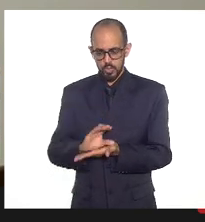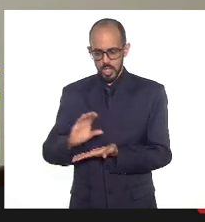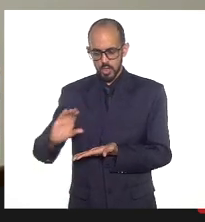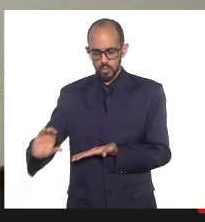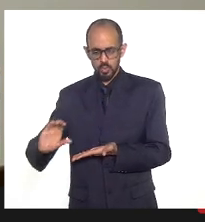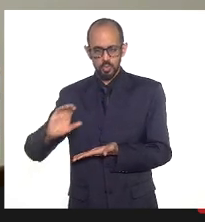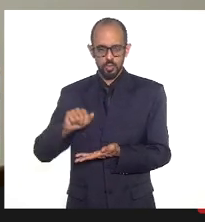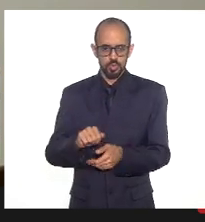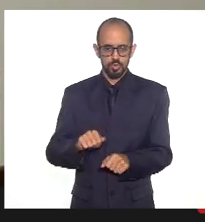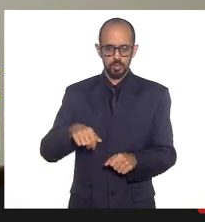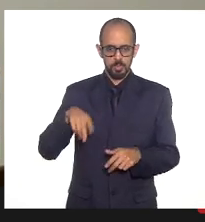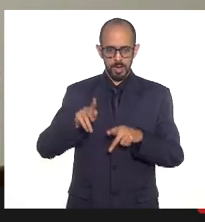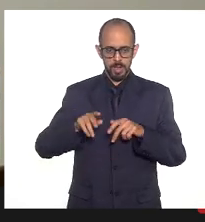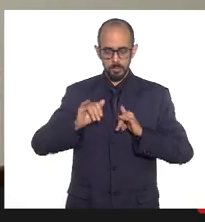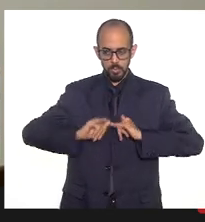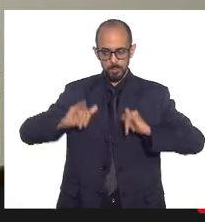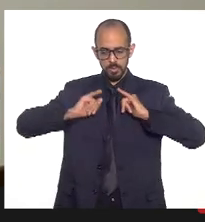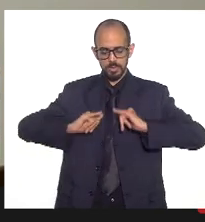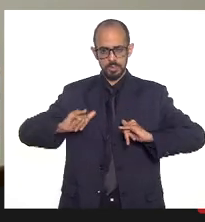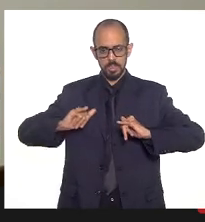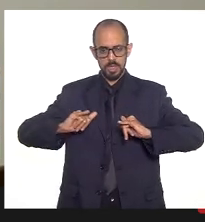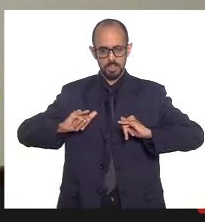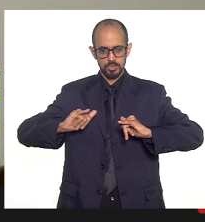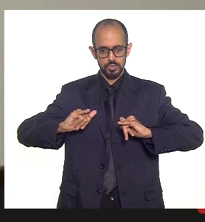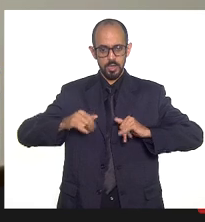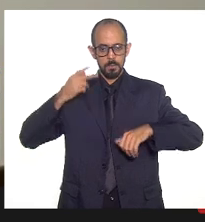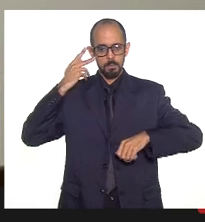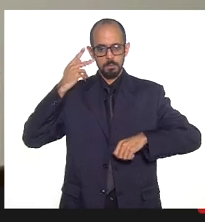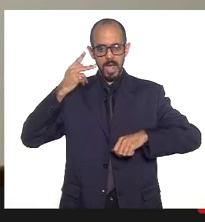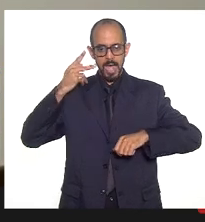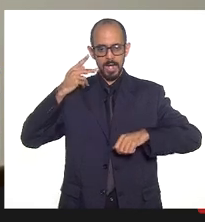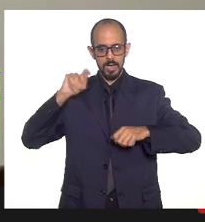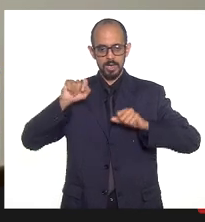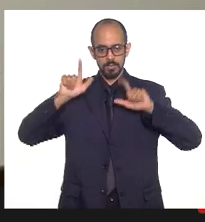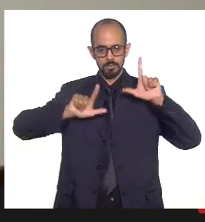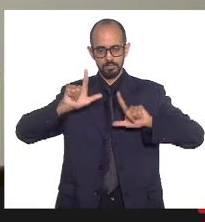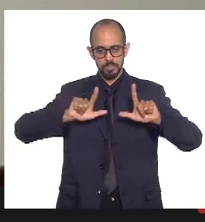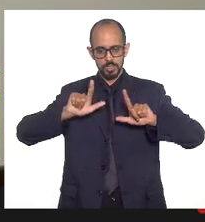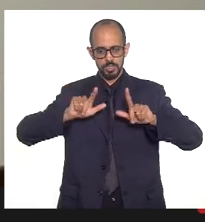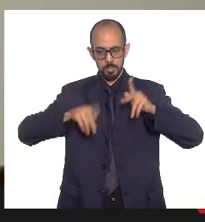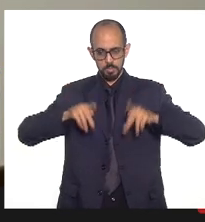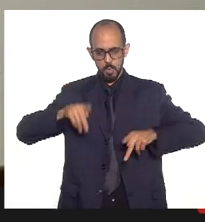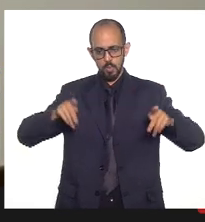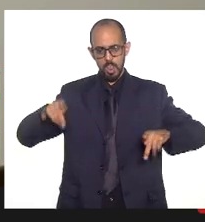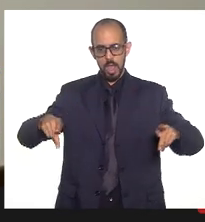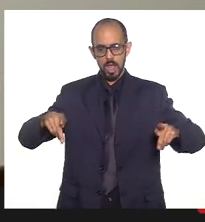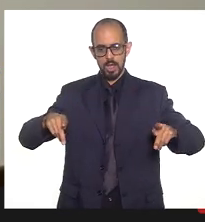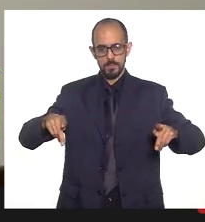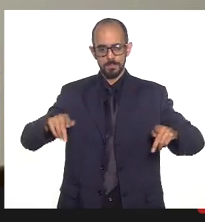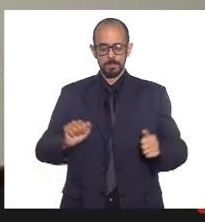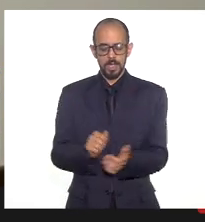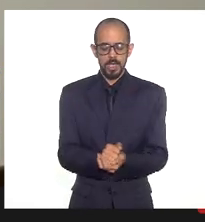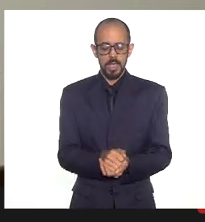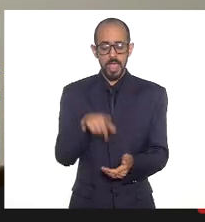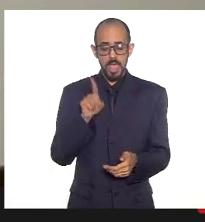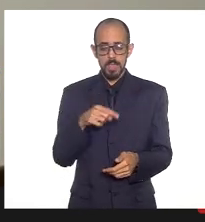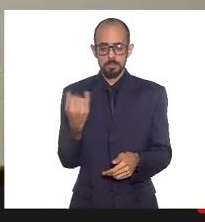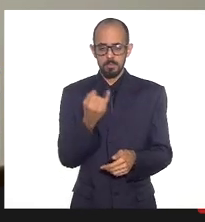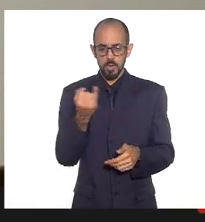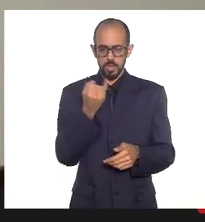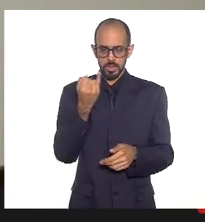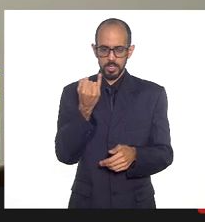publicidade institucional, da publicidade governamental, para os veículos da mídia comunitária, da mídia popular. É muito importante que essa seja uma luta central.